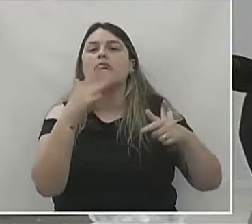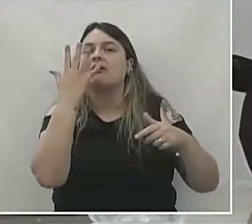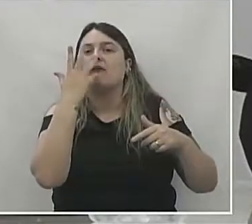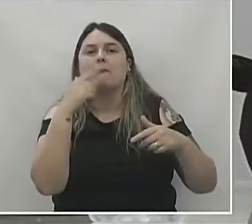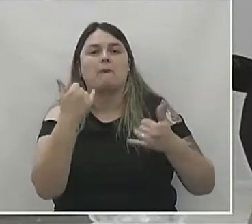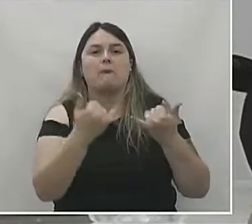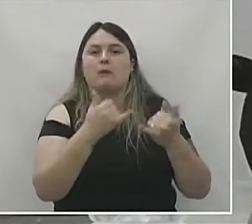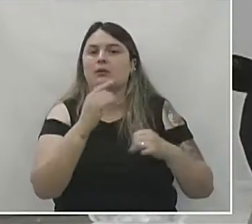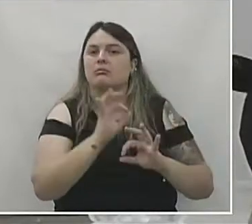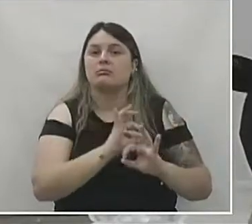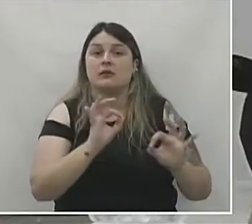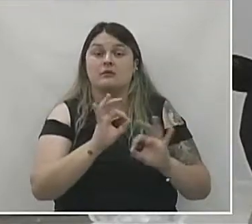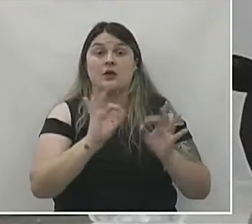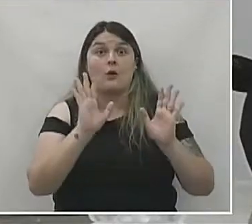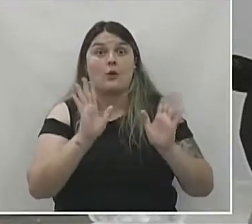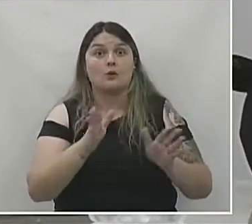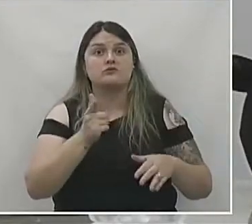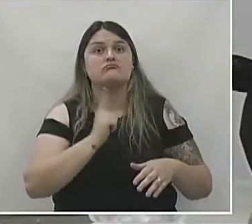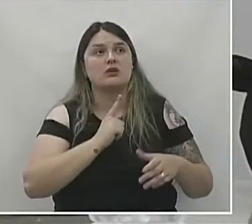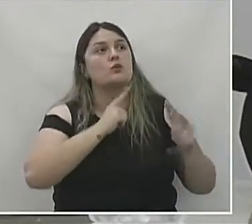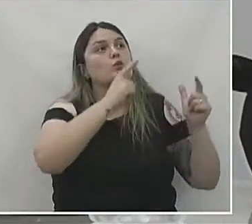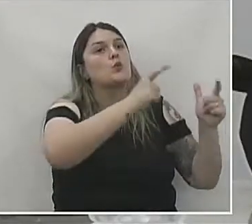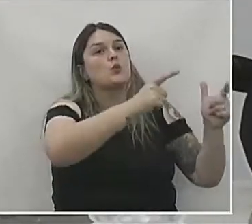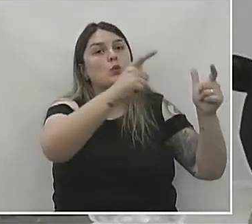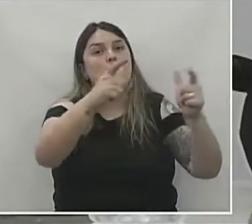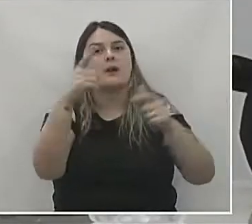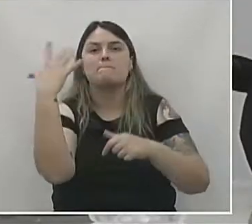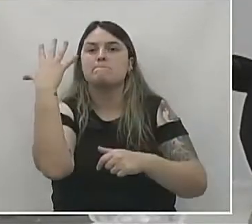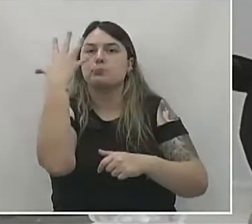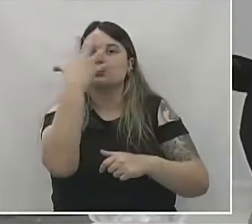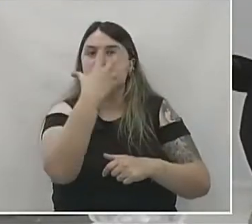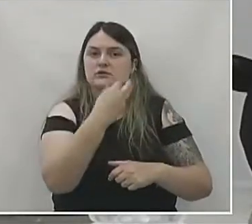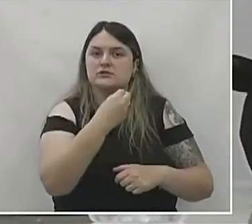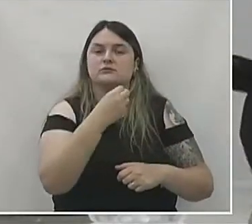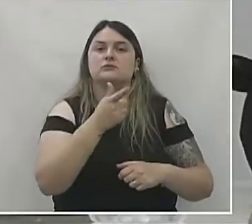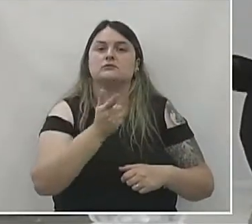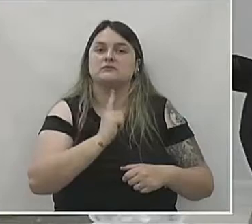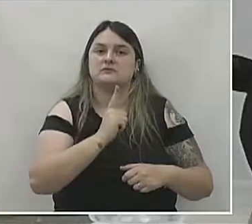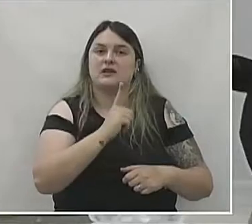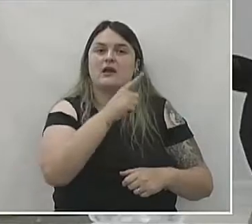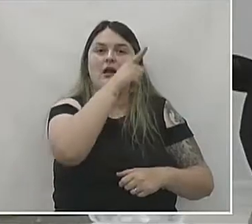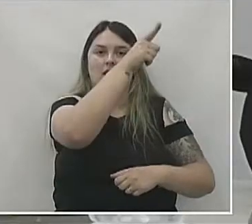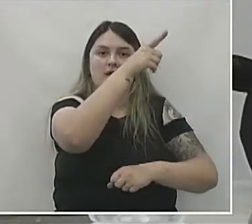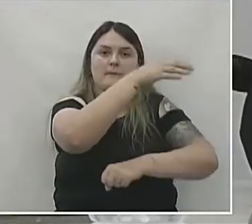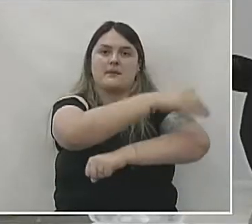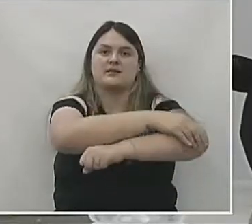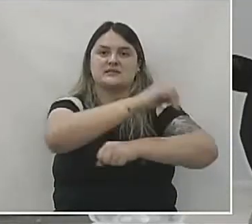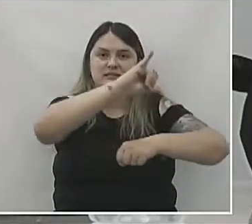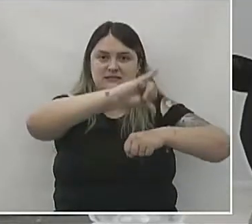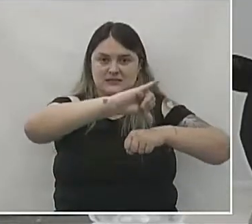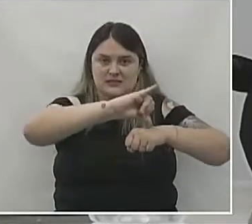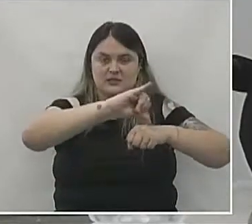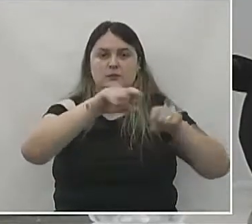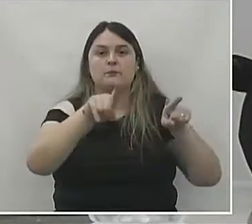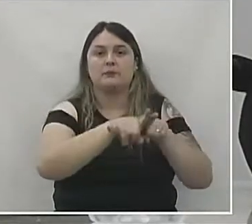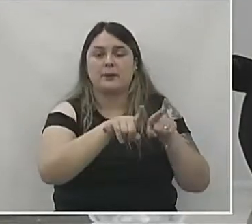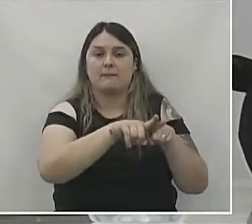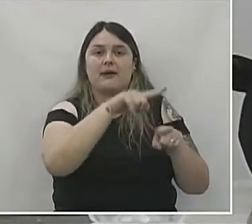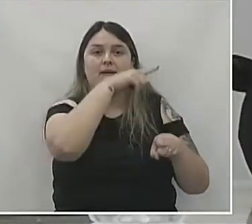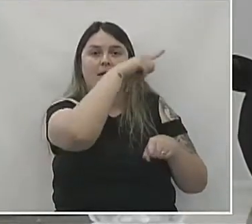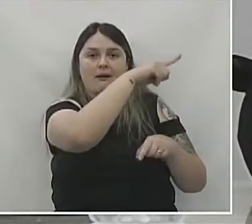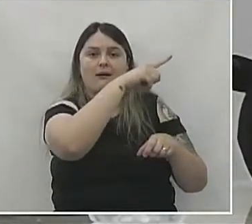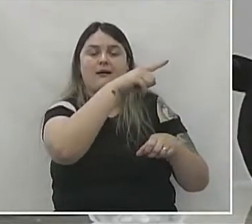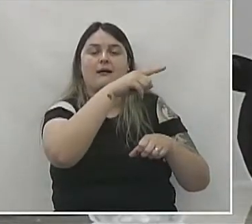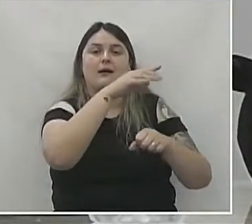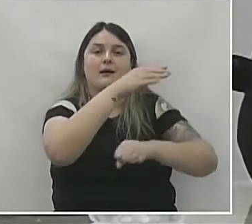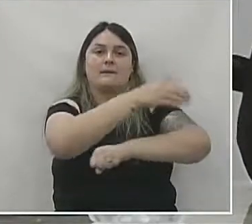crianças brincar e hoje a gente tem um parte excelente aqui na praça central na Expedicionário também mas